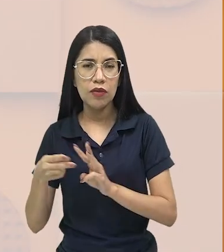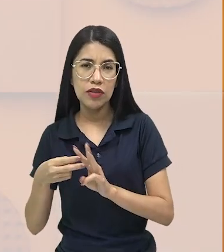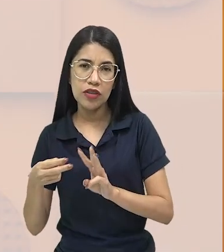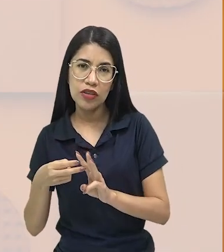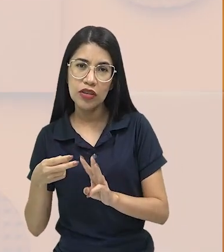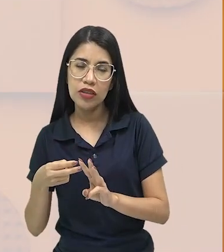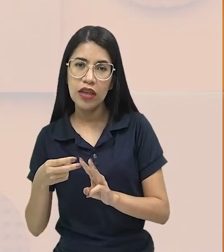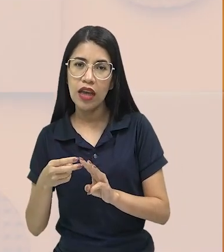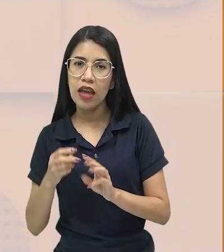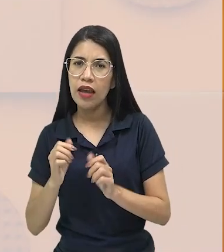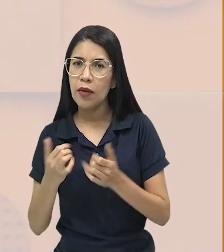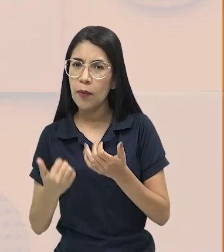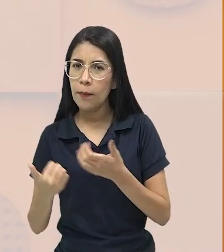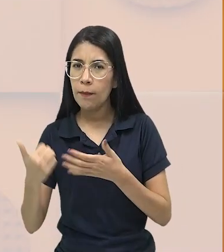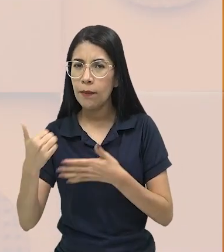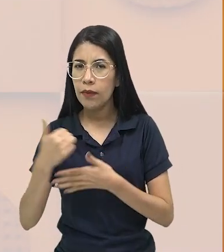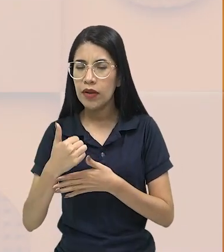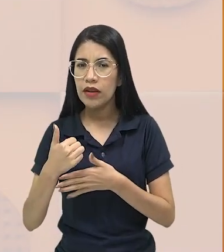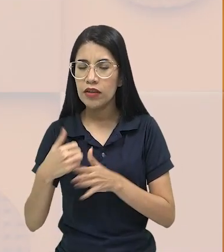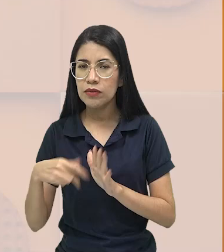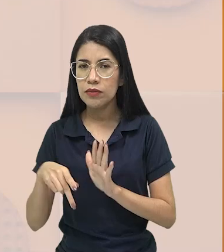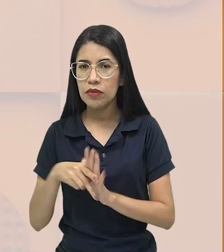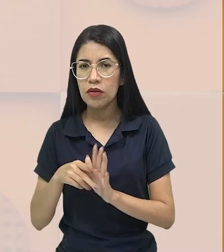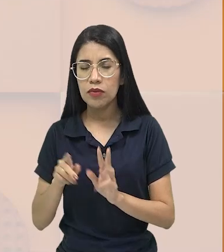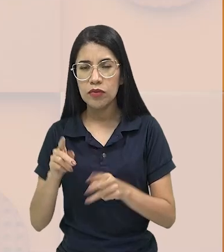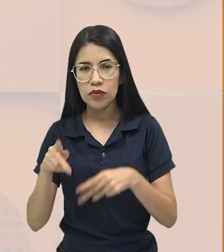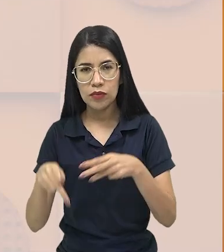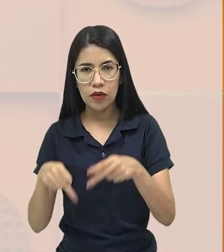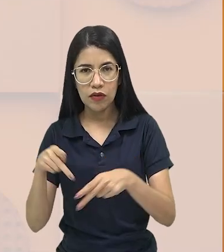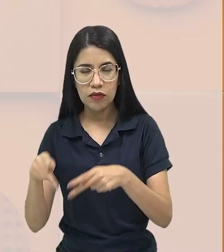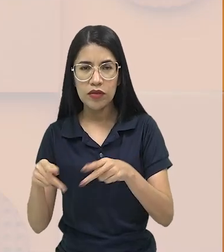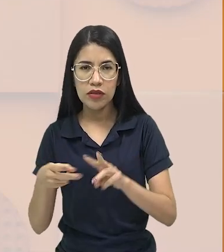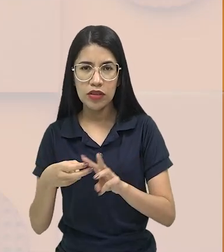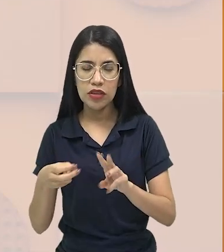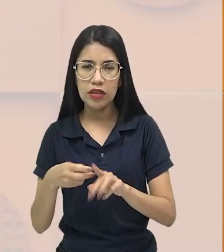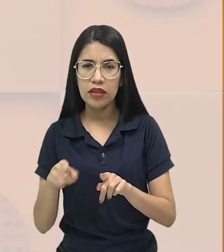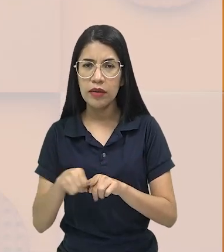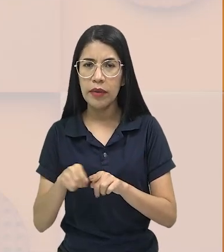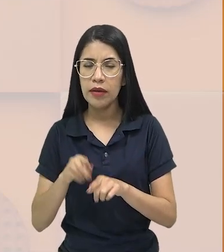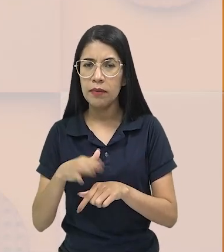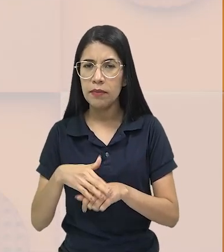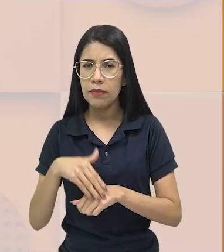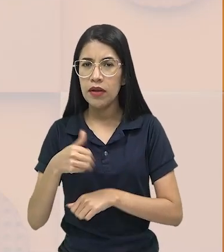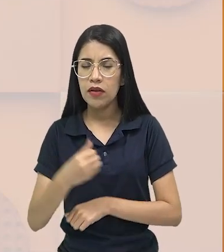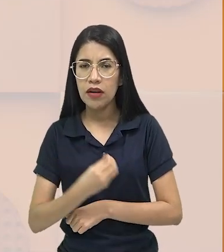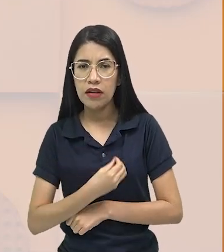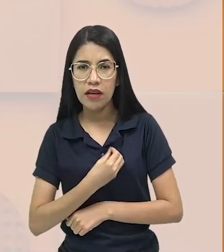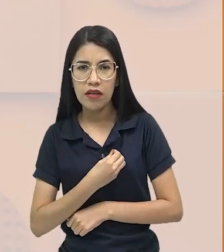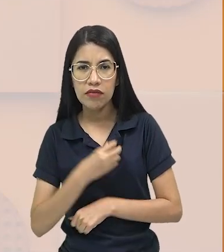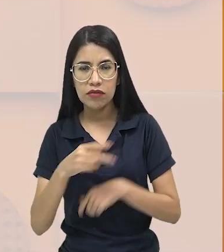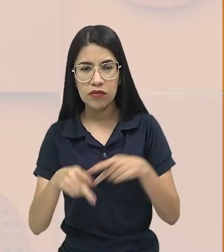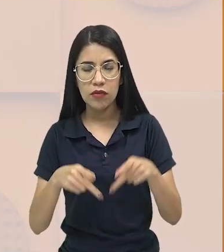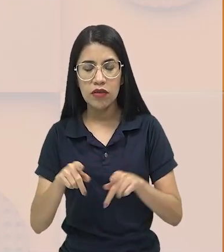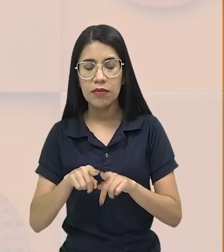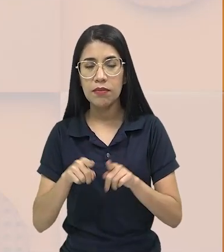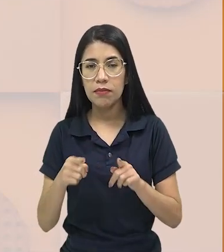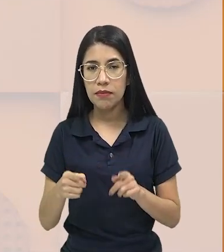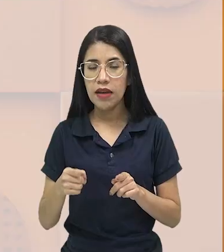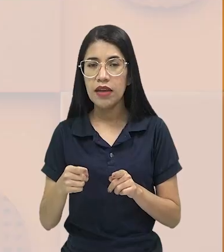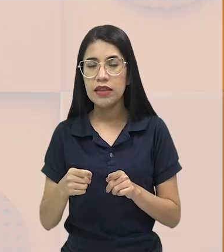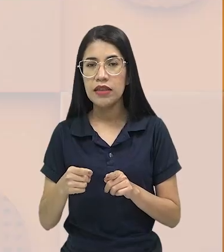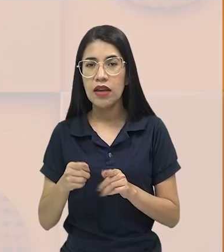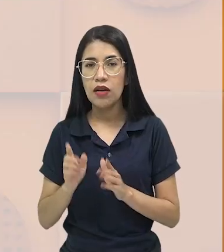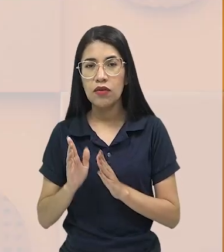não deveria, então, privilegiar esses povos, não deveria trazer melhorias, mas lembra que quando nós falamos